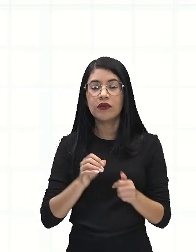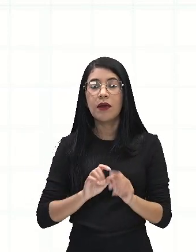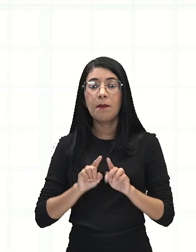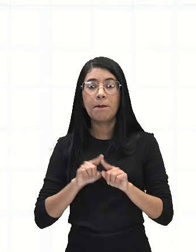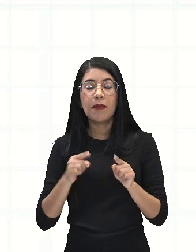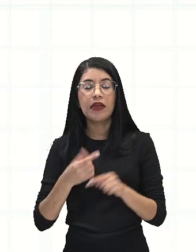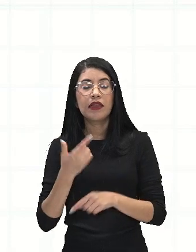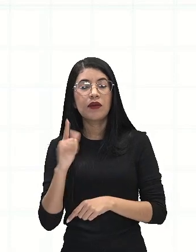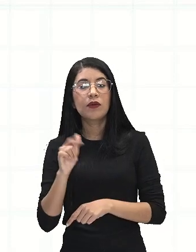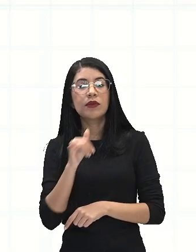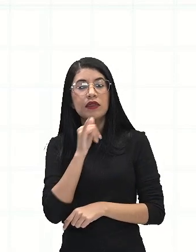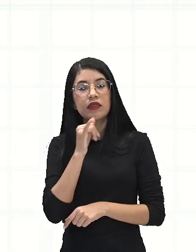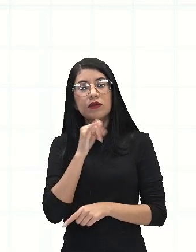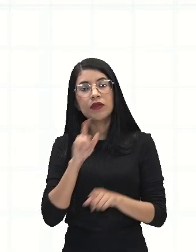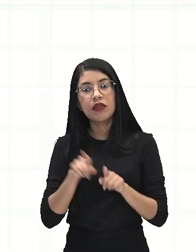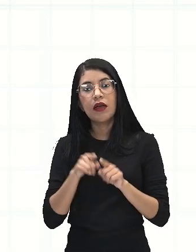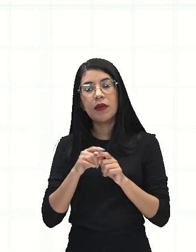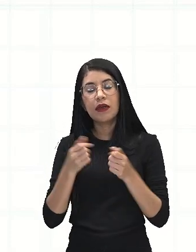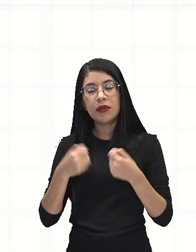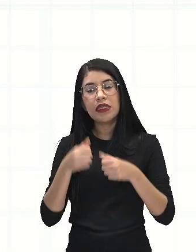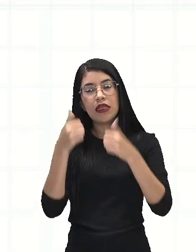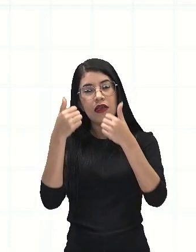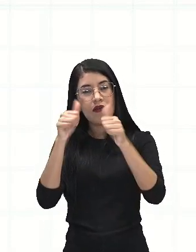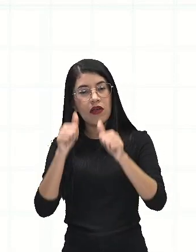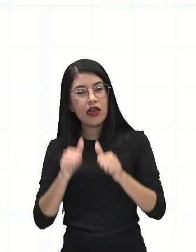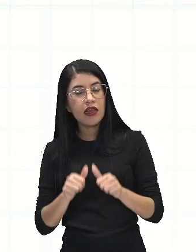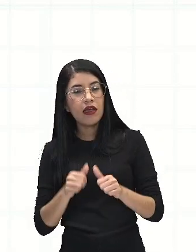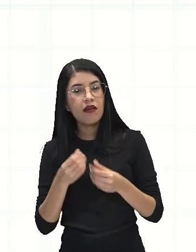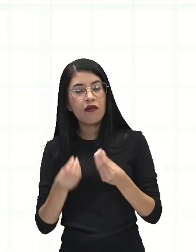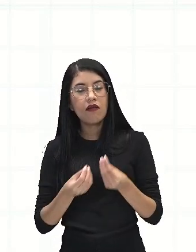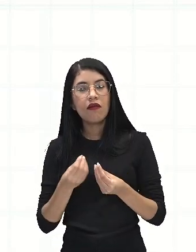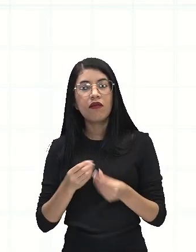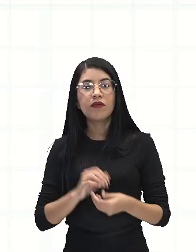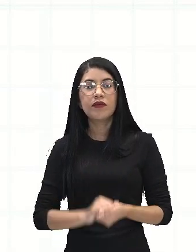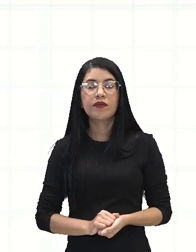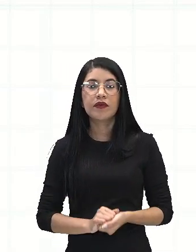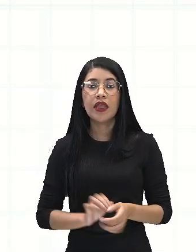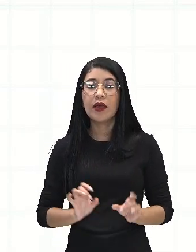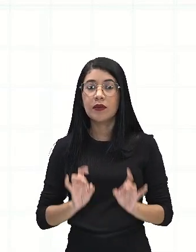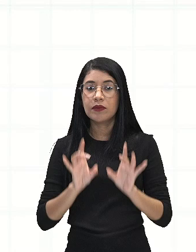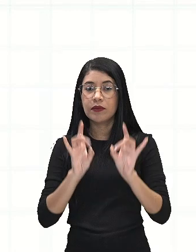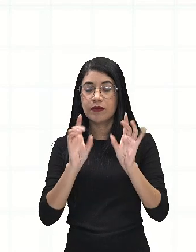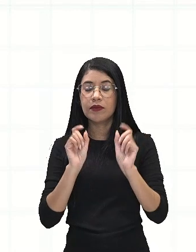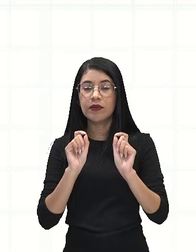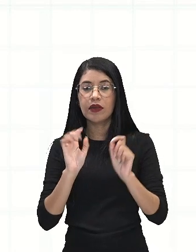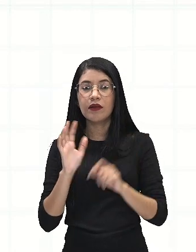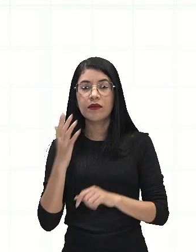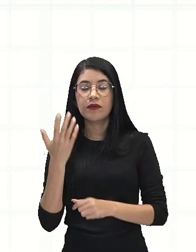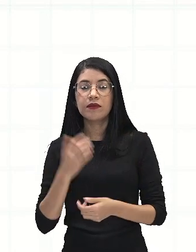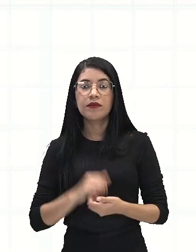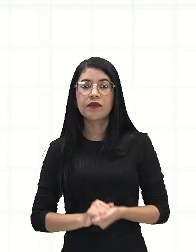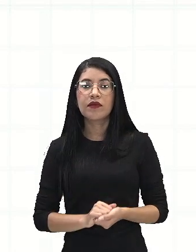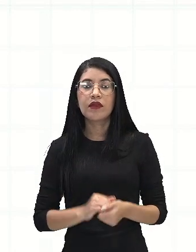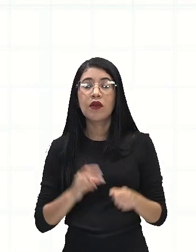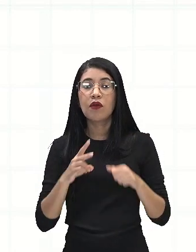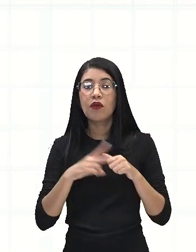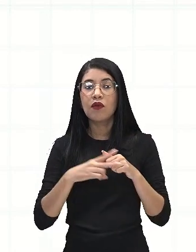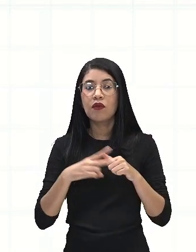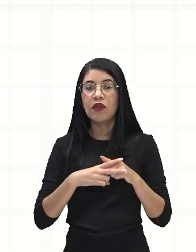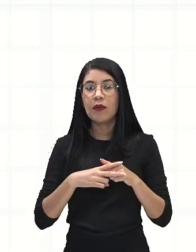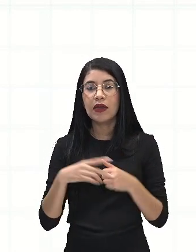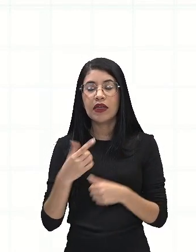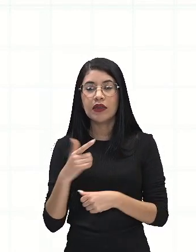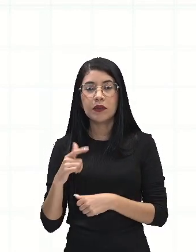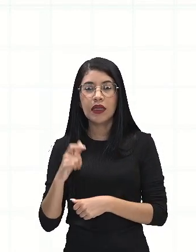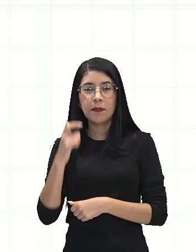que nós devemos avaliar e analisar. Quais são esses casos especiais? Olha só, os verbos que são